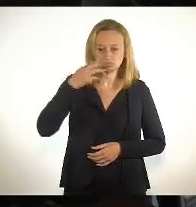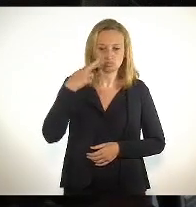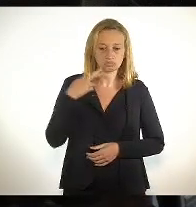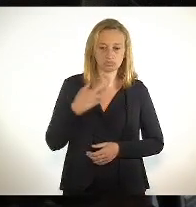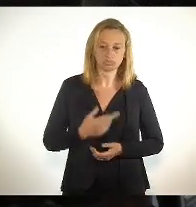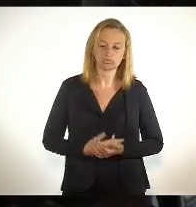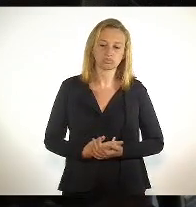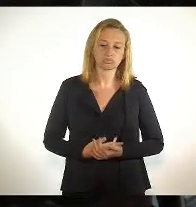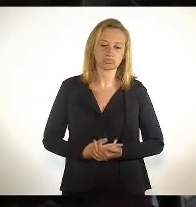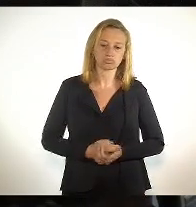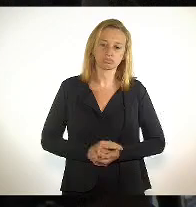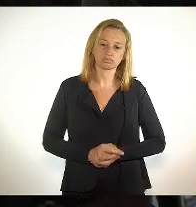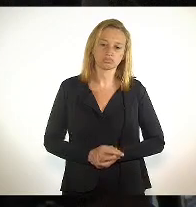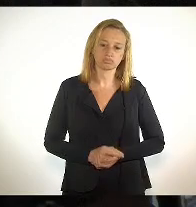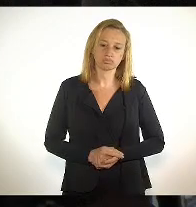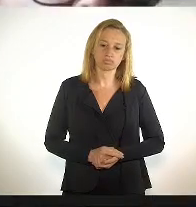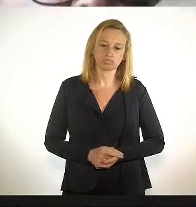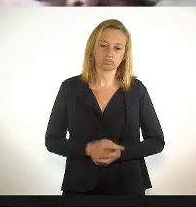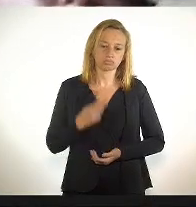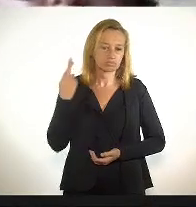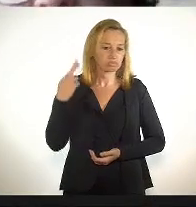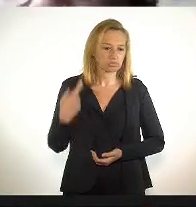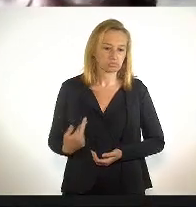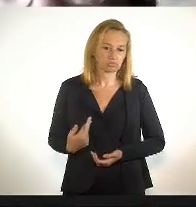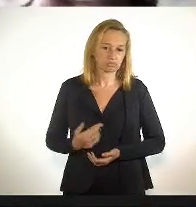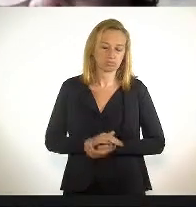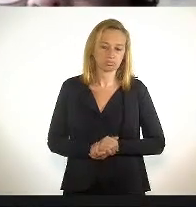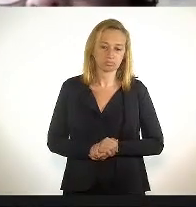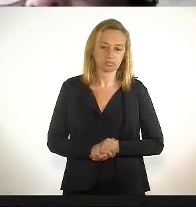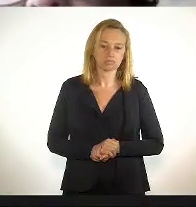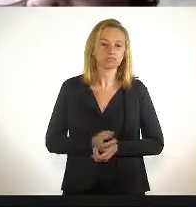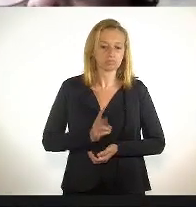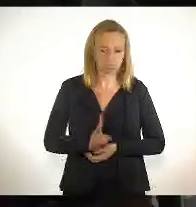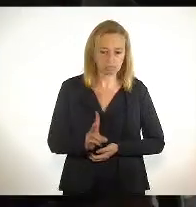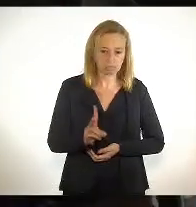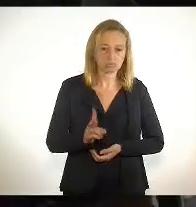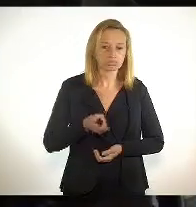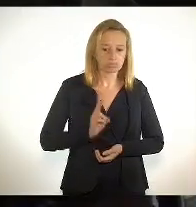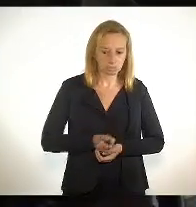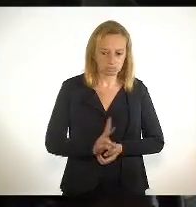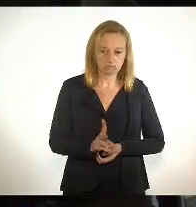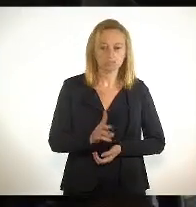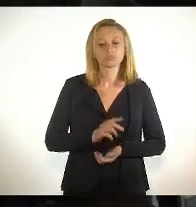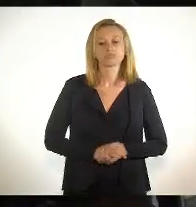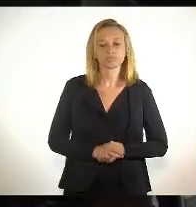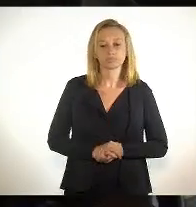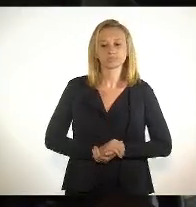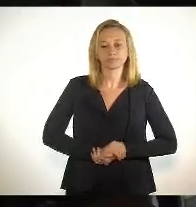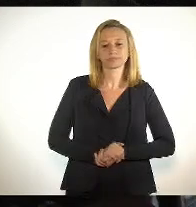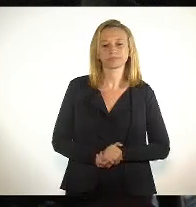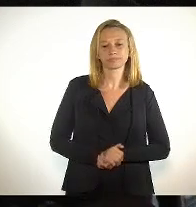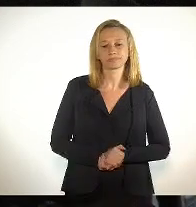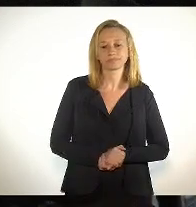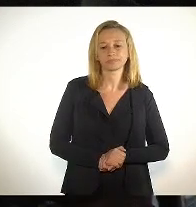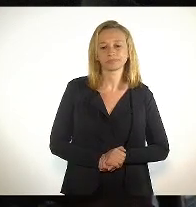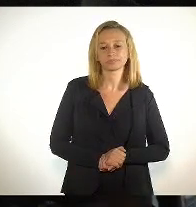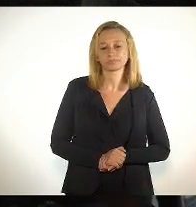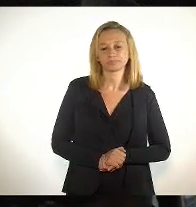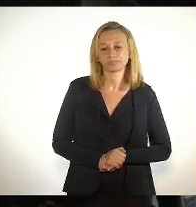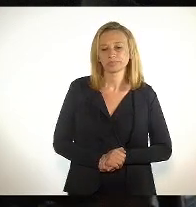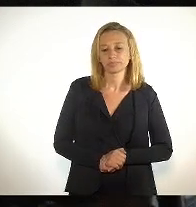Renata Souza. Que loucura. Pode continuar. Deputada Renata Souza, pode continuar o seu